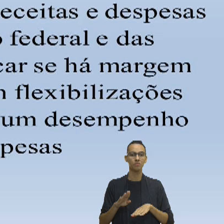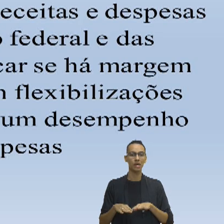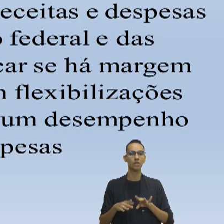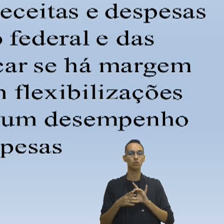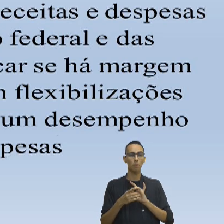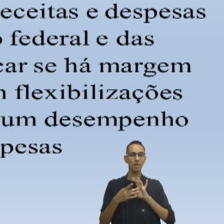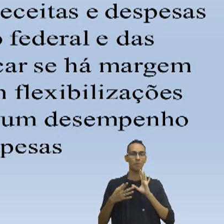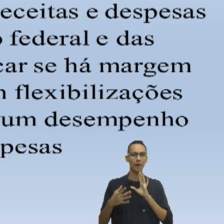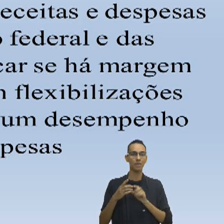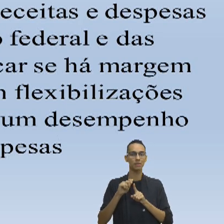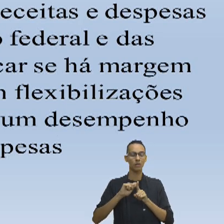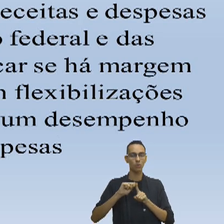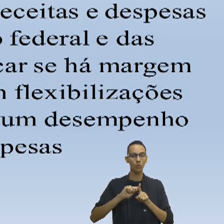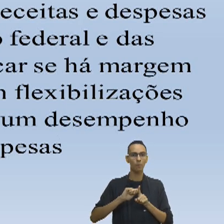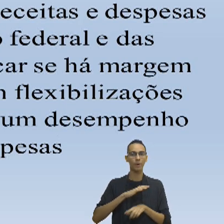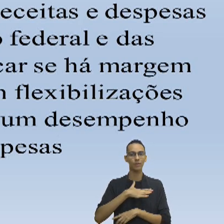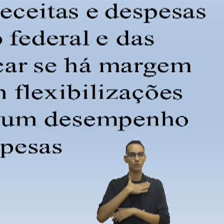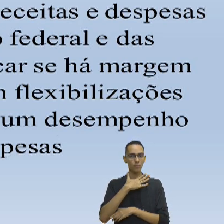algo se altere